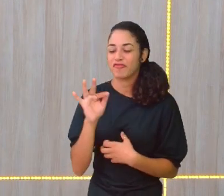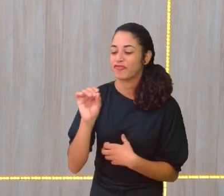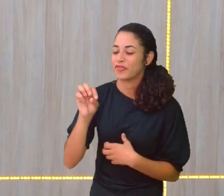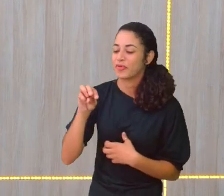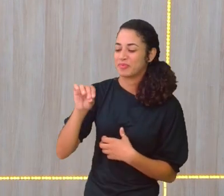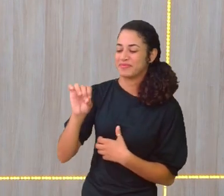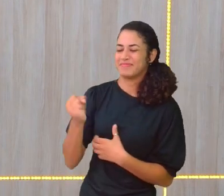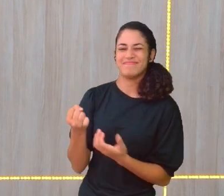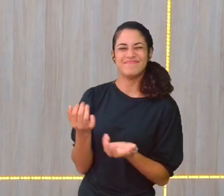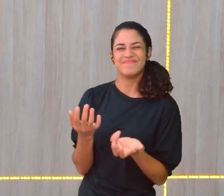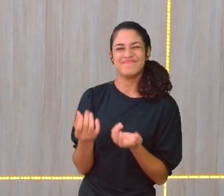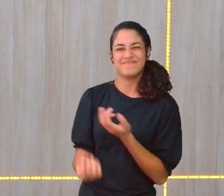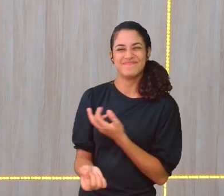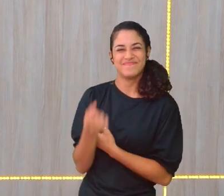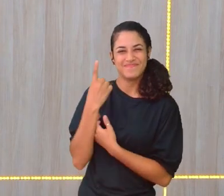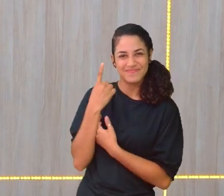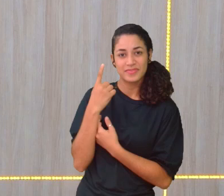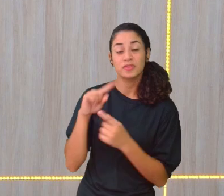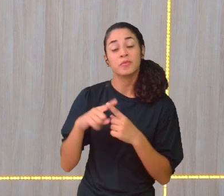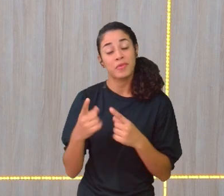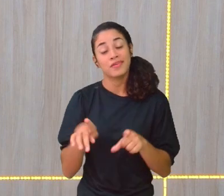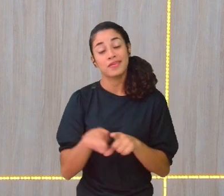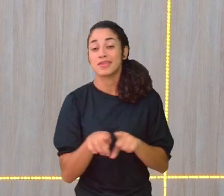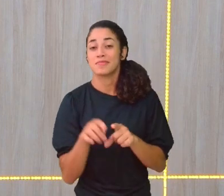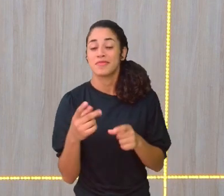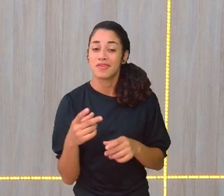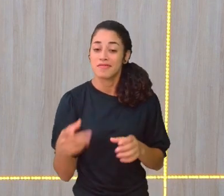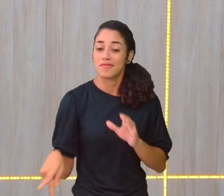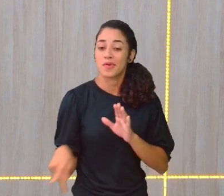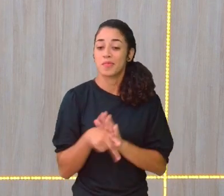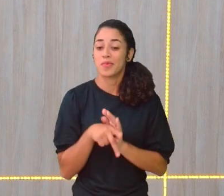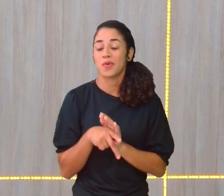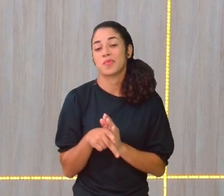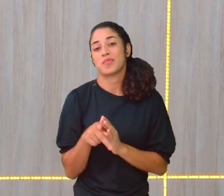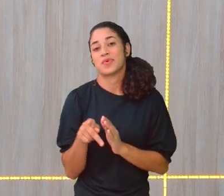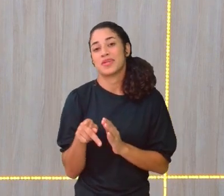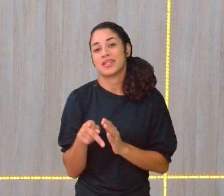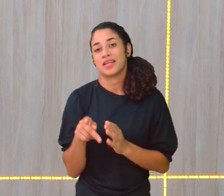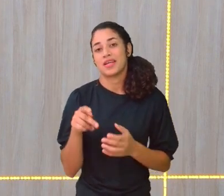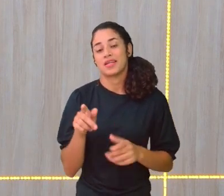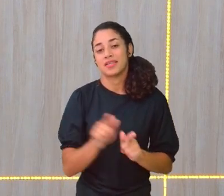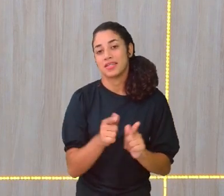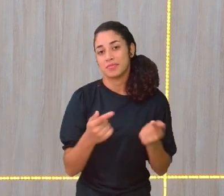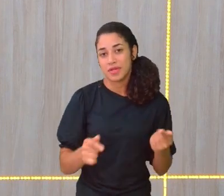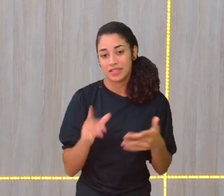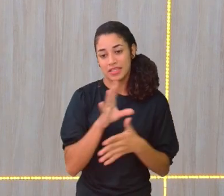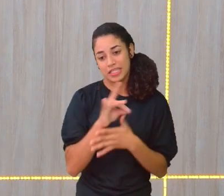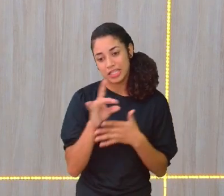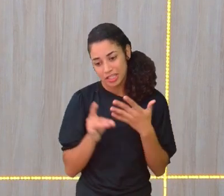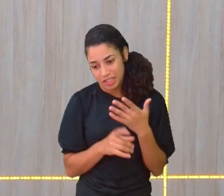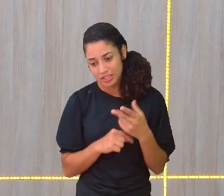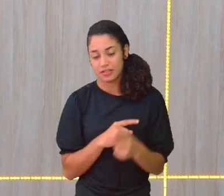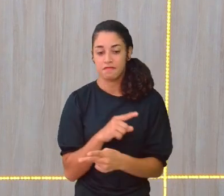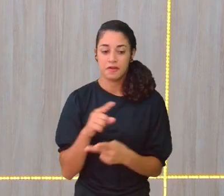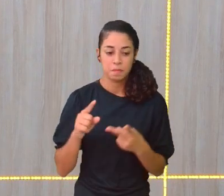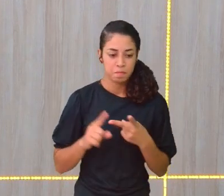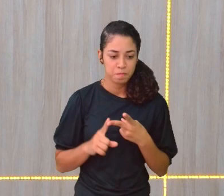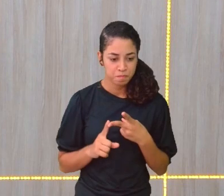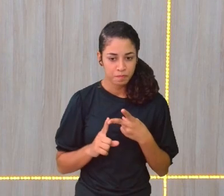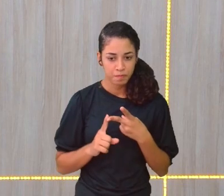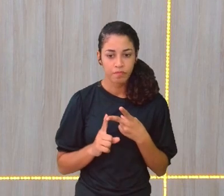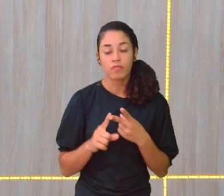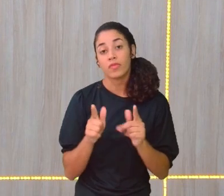fomos, também faz parte, não é, dessa gramática descritiva, dessa